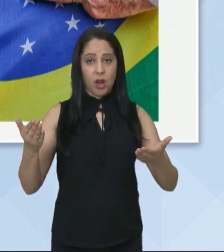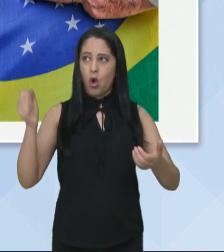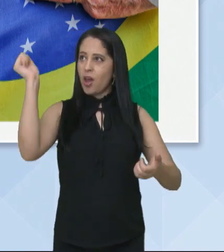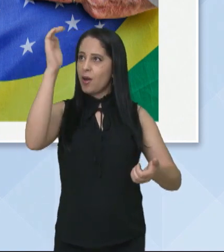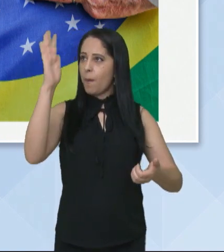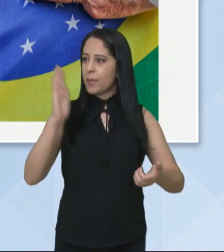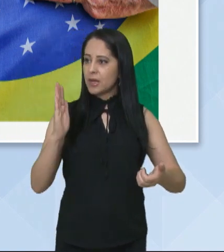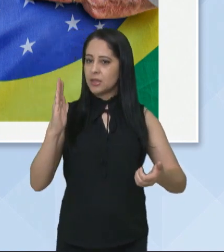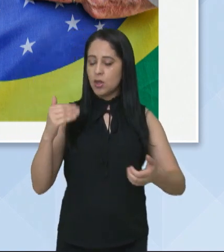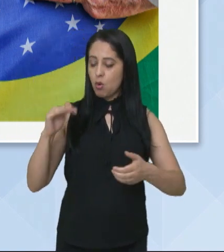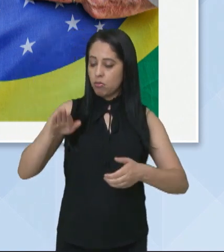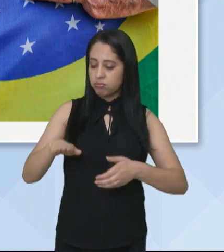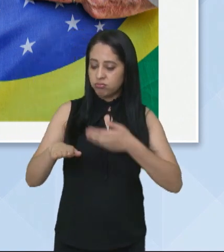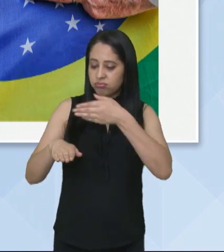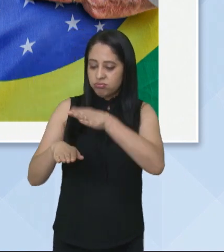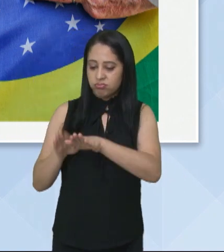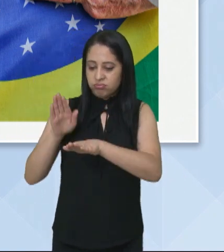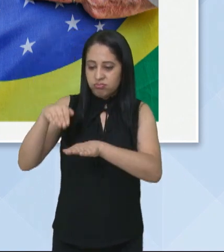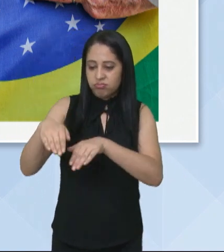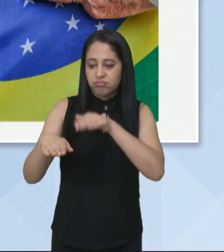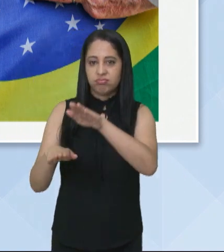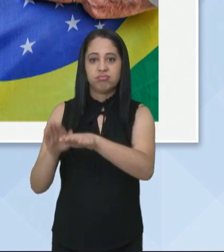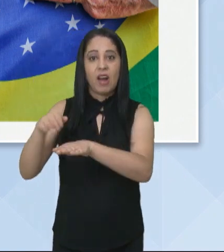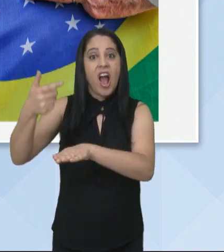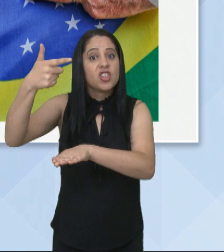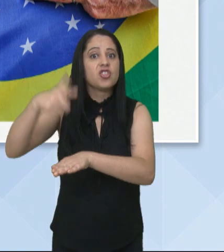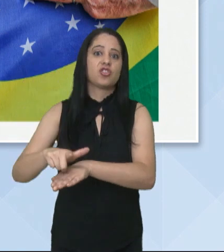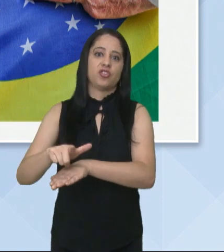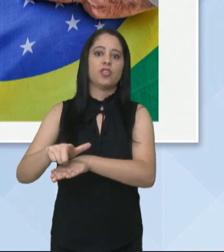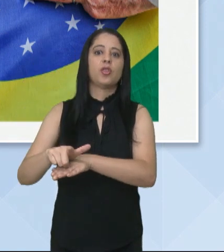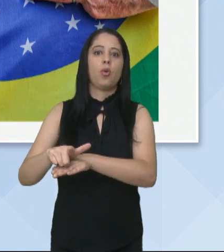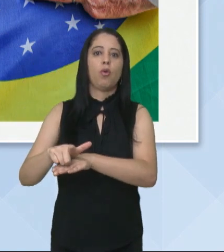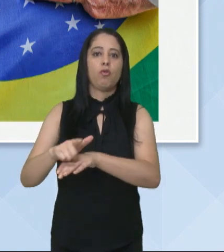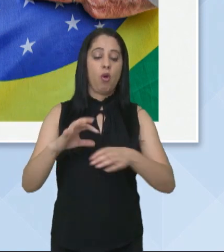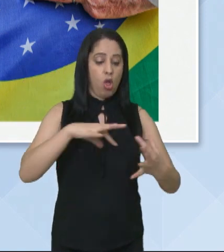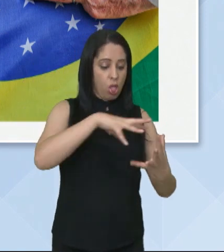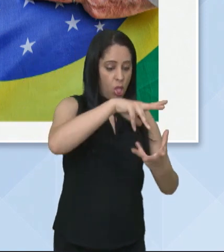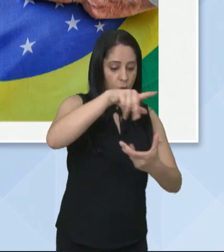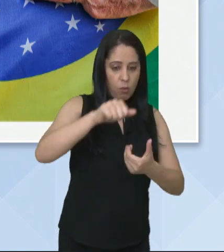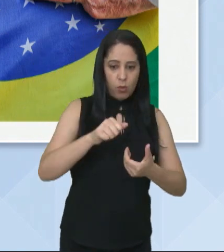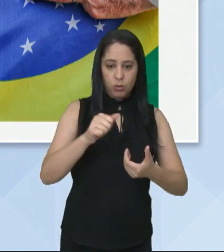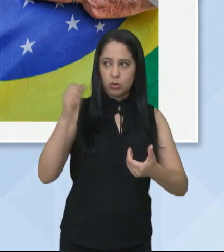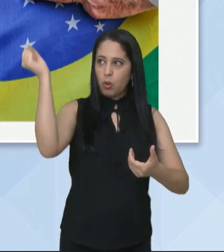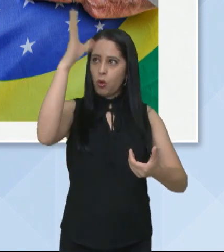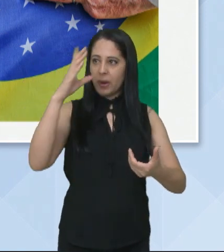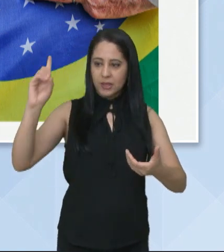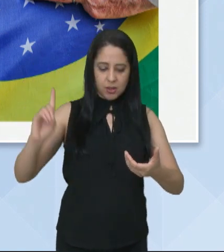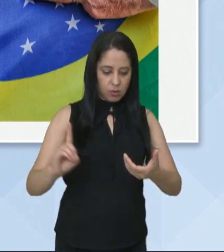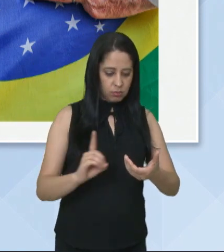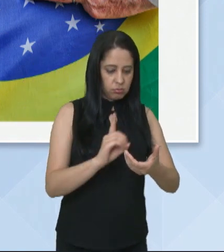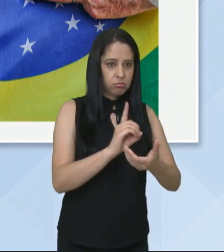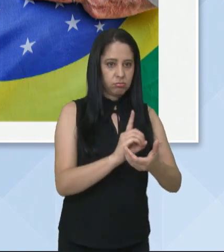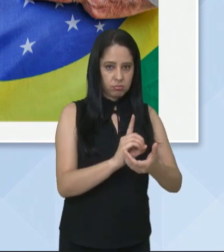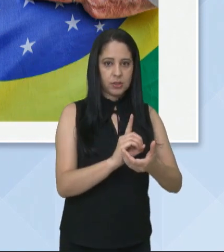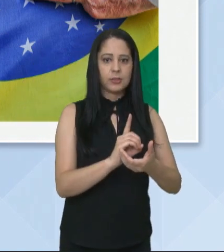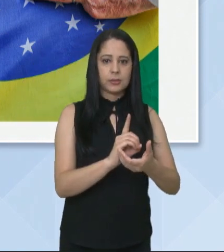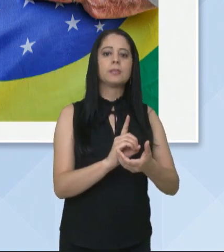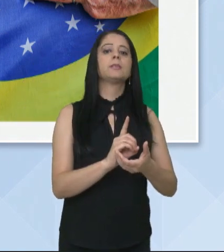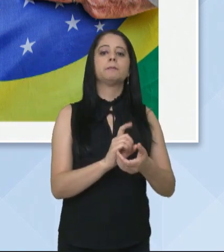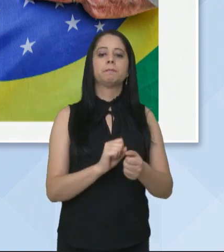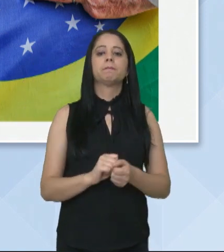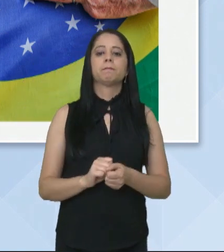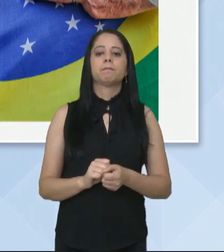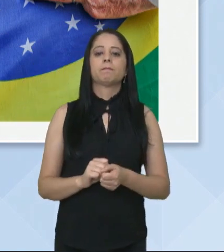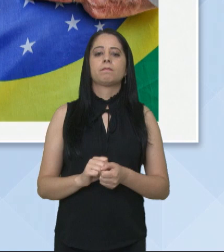a reconquistar seu protagonismo junto às nações. Dezenas de líderes